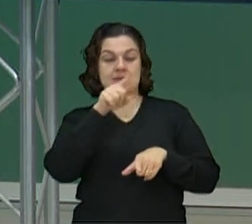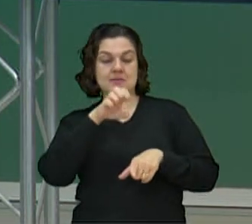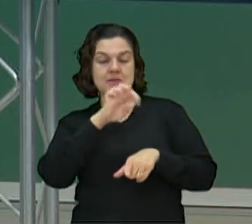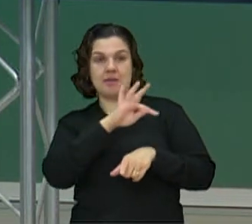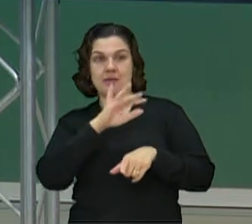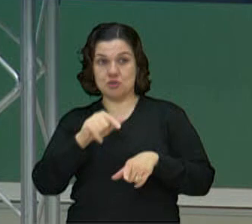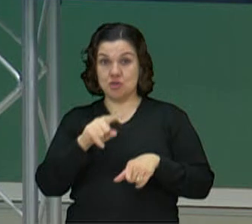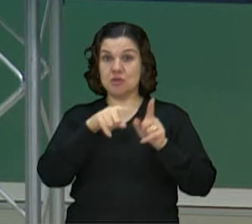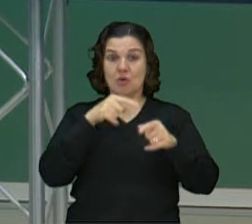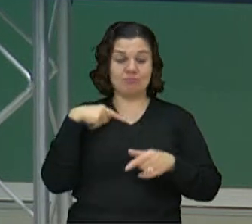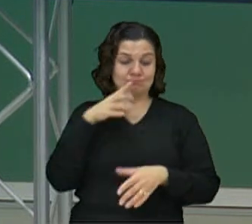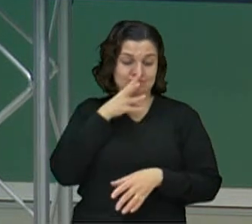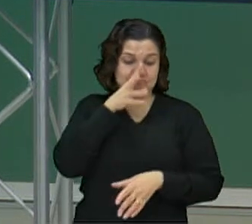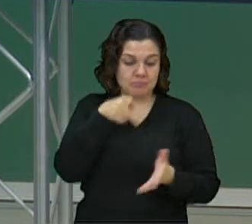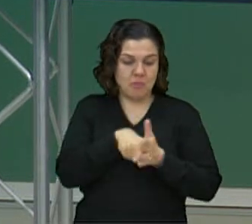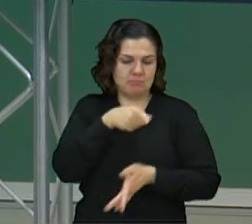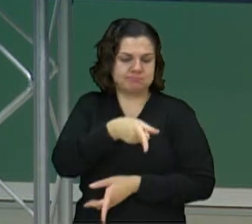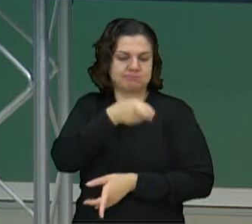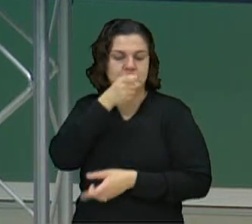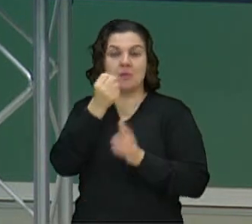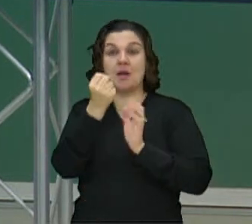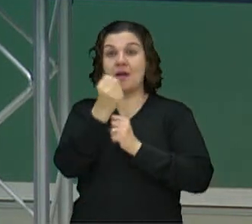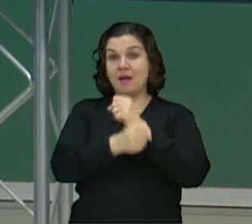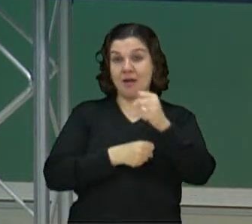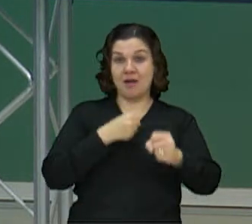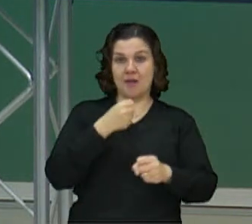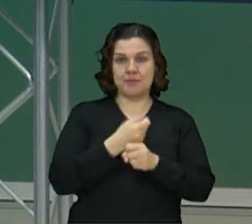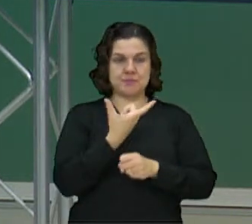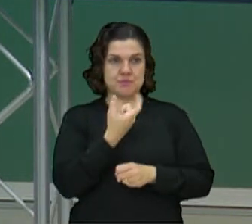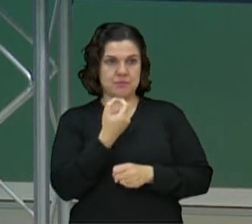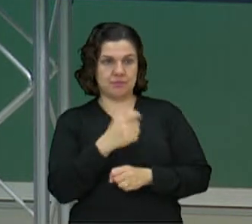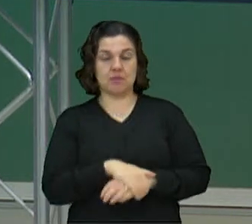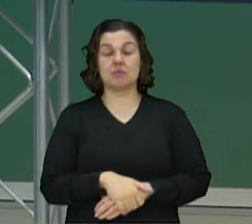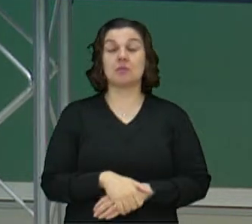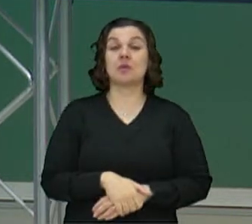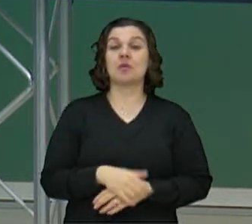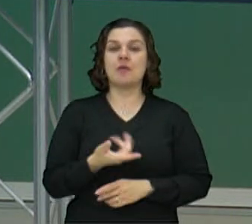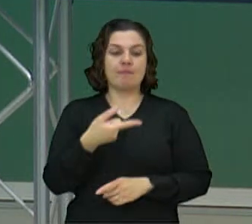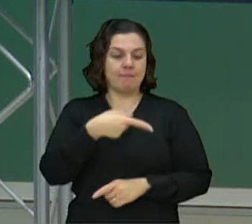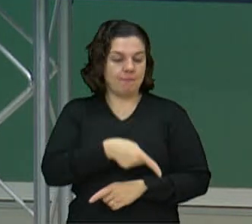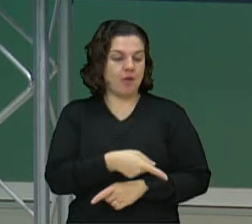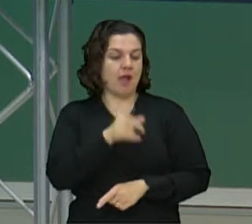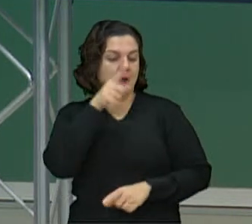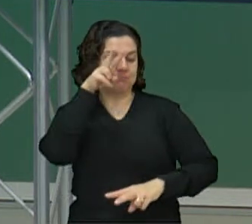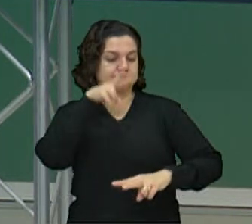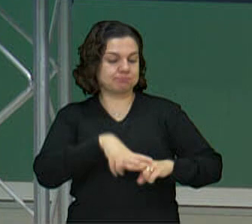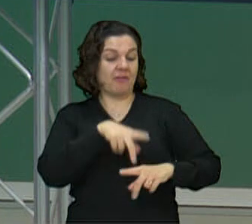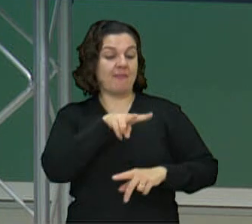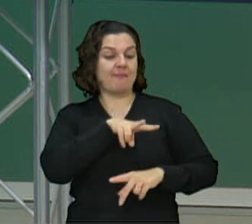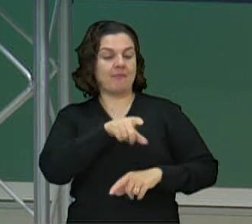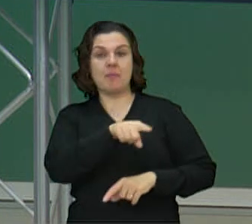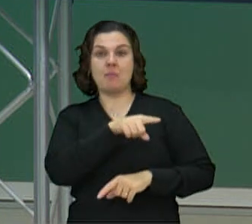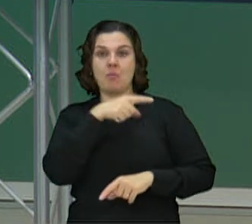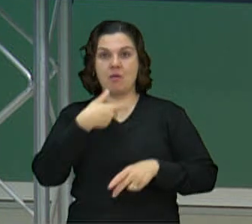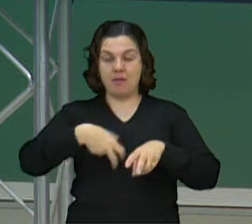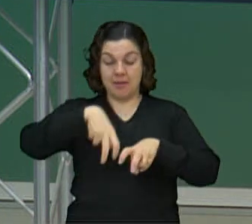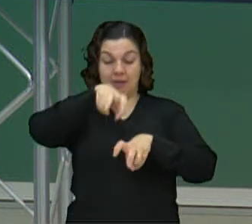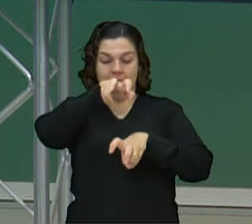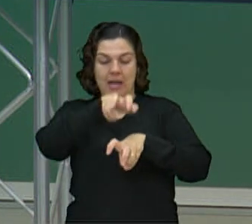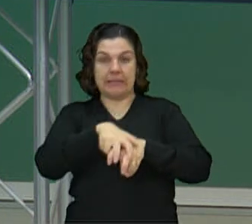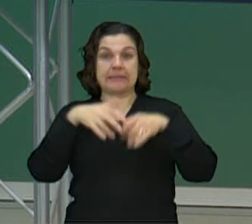assassinato nos anos 20. Eles foram acusados e foram condenados à morte na cadeira elétrica